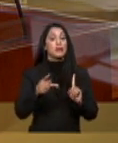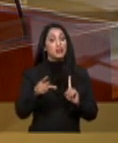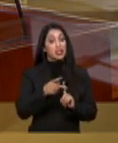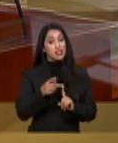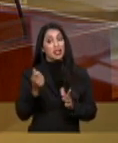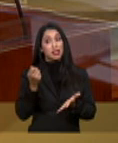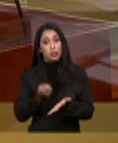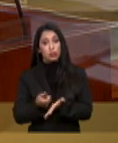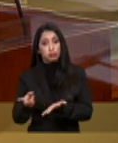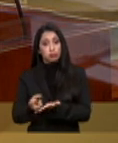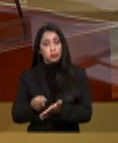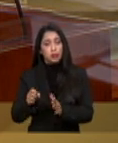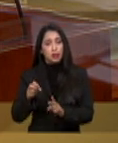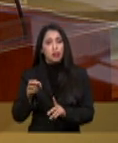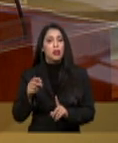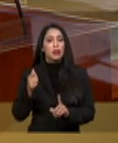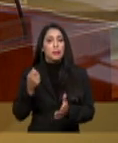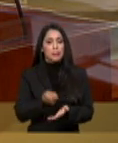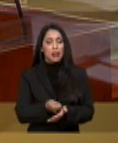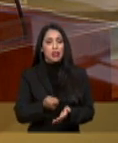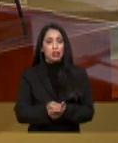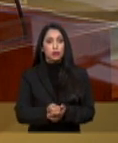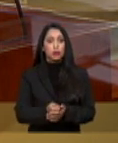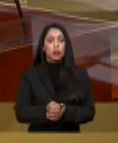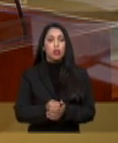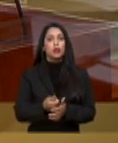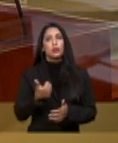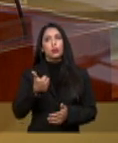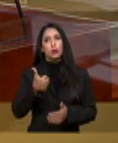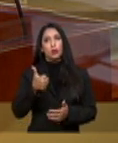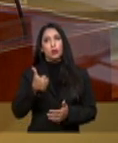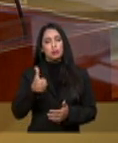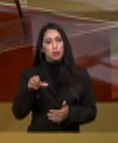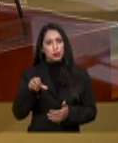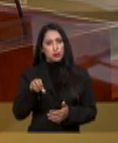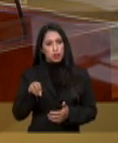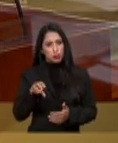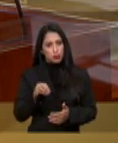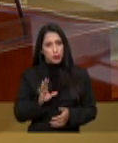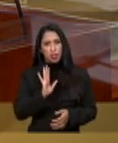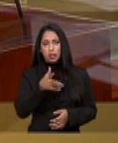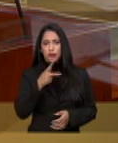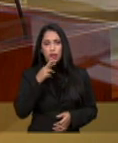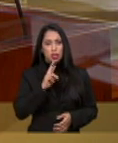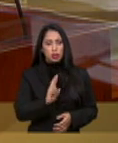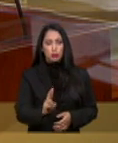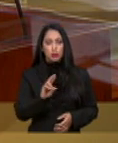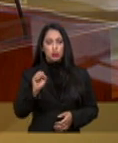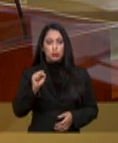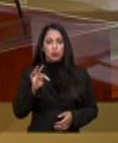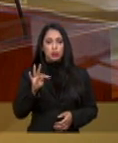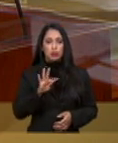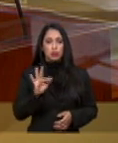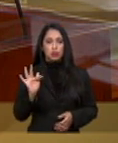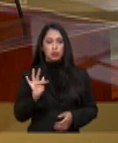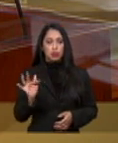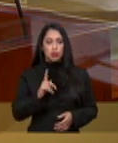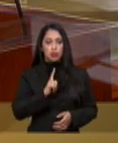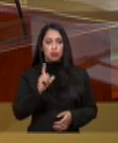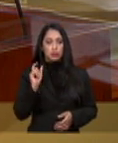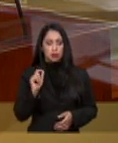esta egrégia corte já respondeu essa pergunta no início dos anos 90. Isso nos leva à segunda pergunta. O legislador